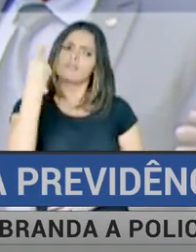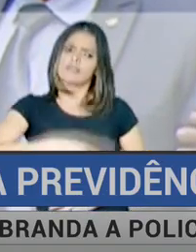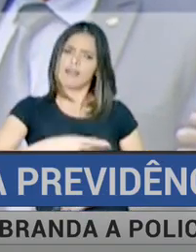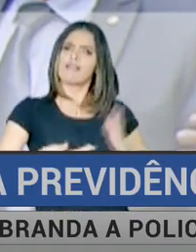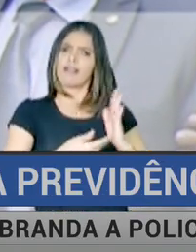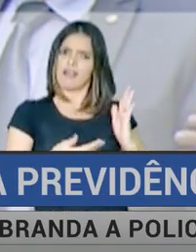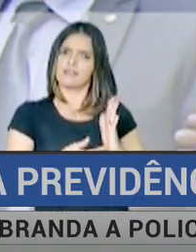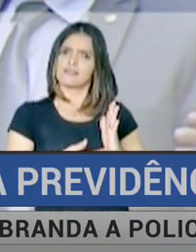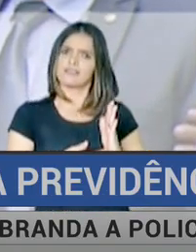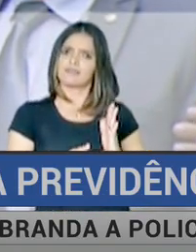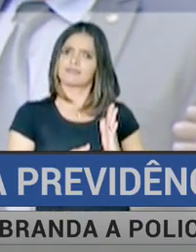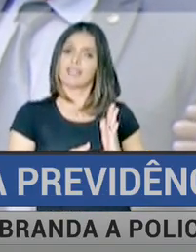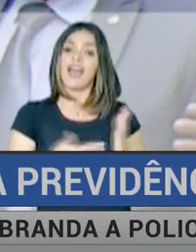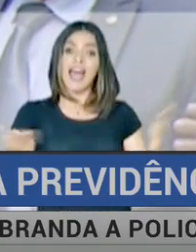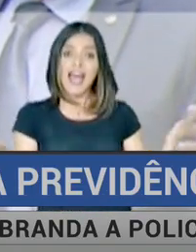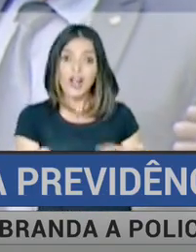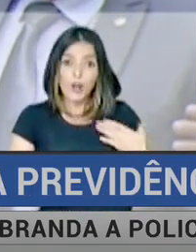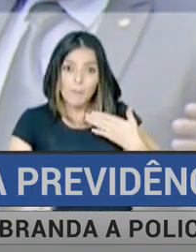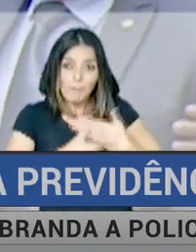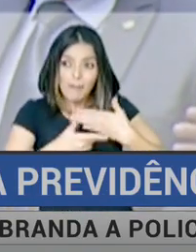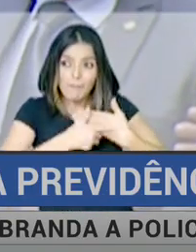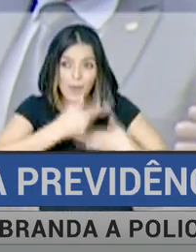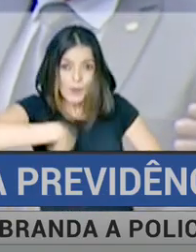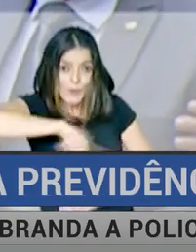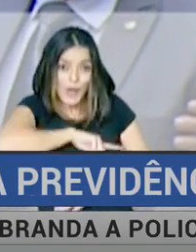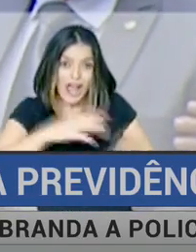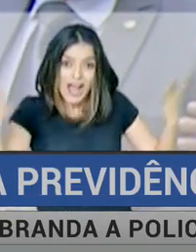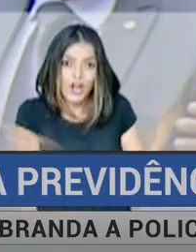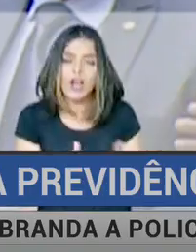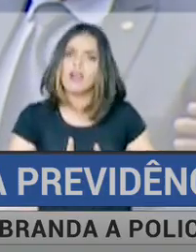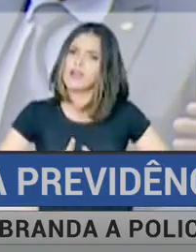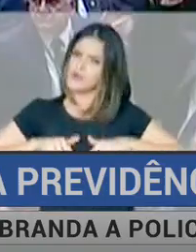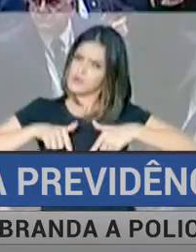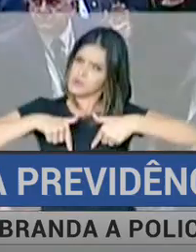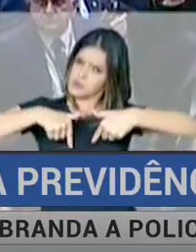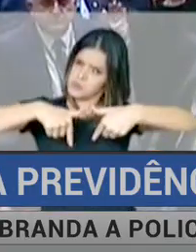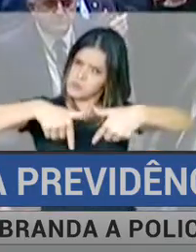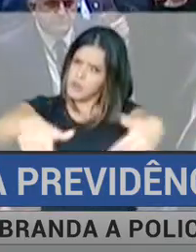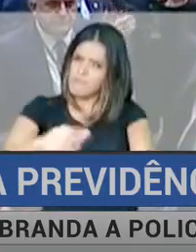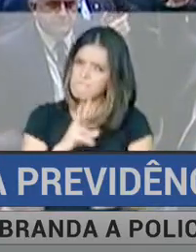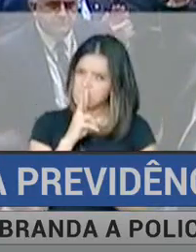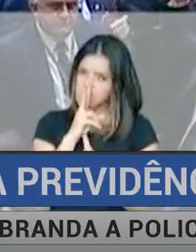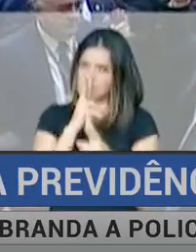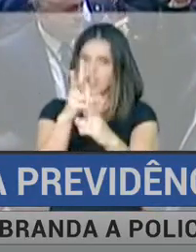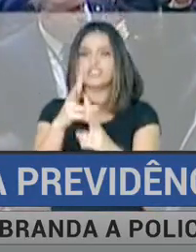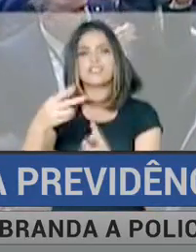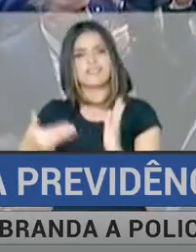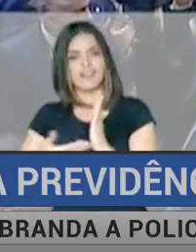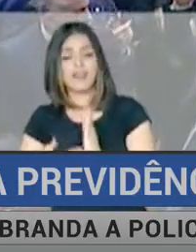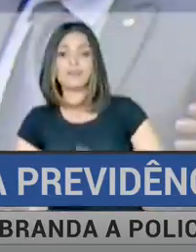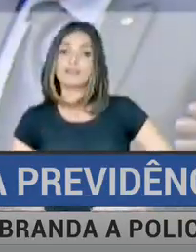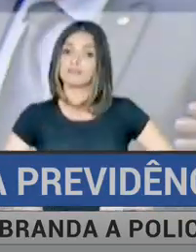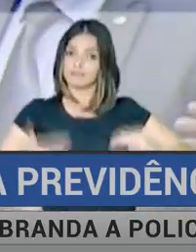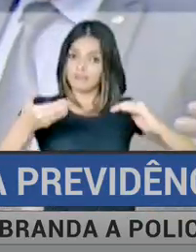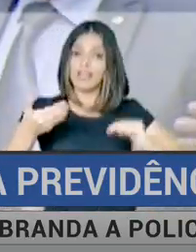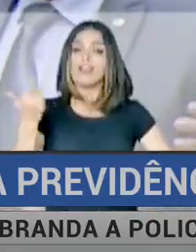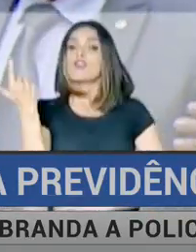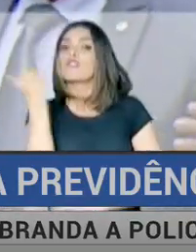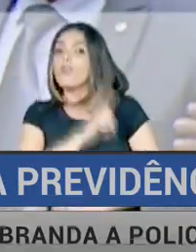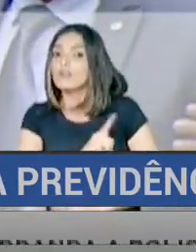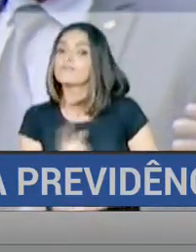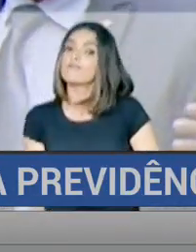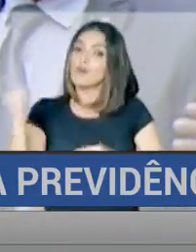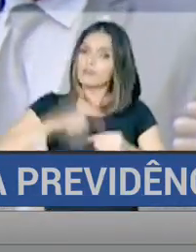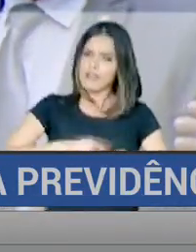o nosso papel é recuperar a força da Câmara e do Congresso Nacional, porque, recuperando a força